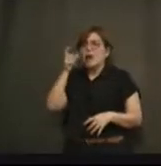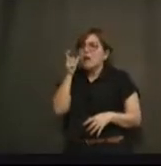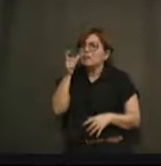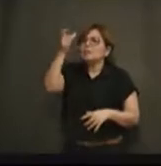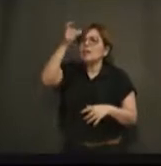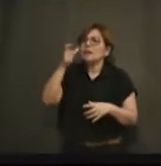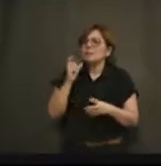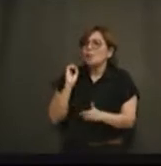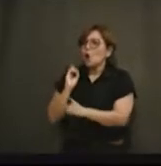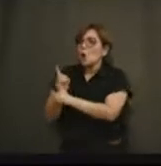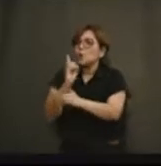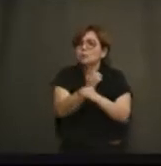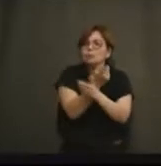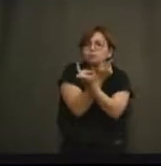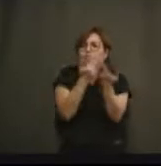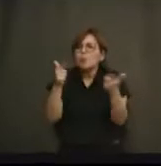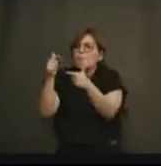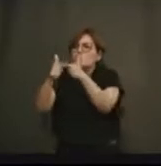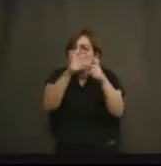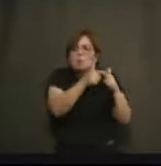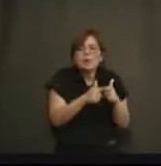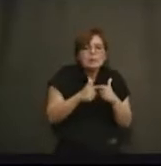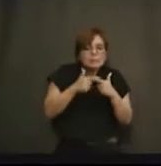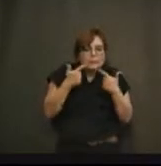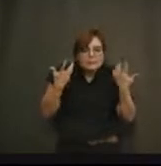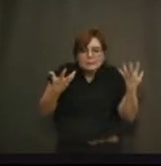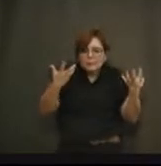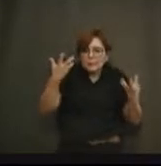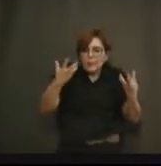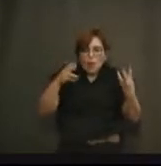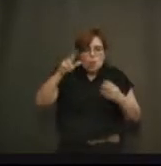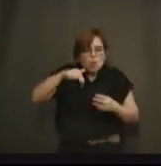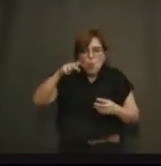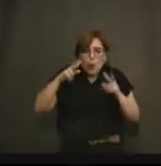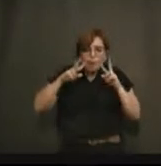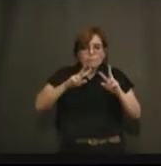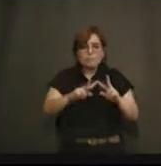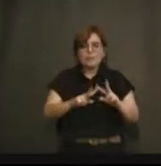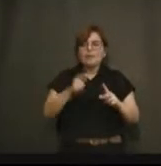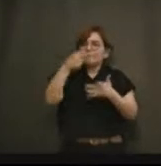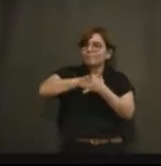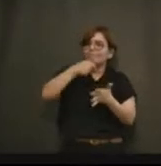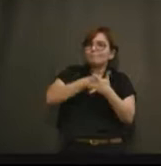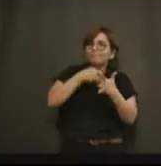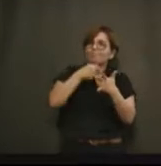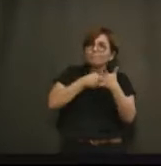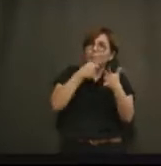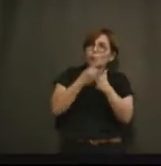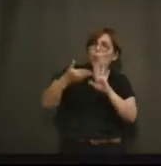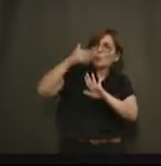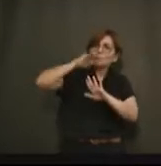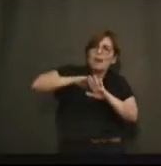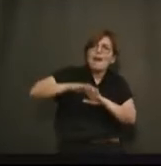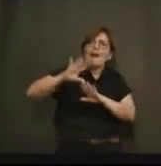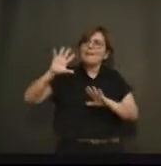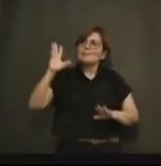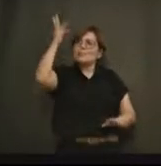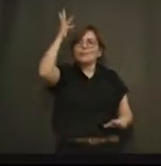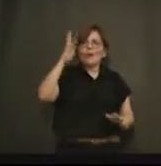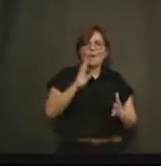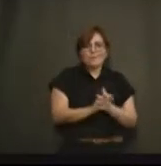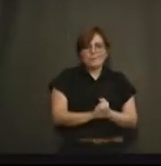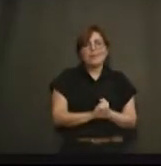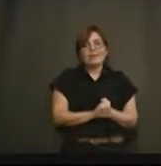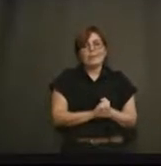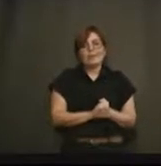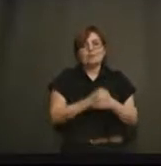situações e com problemas que eles ou elas nunca viram e resolverem esses problemas, ou pelo menos se debruçarem sobre eles. Não é mais